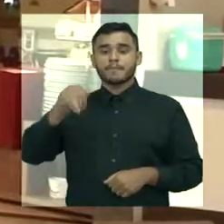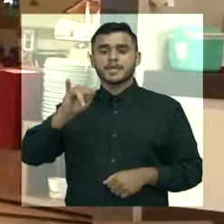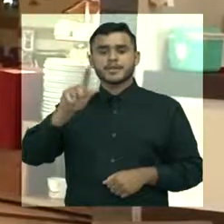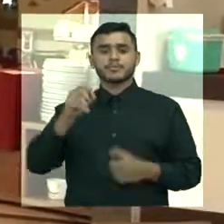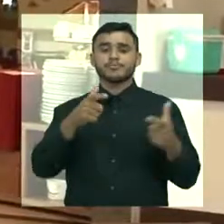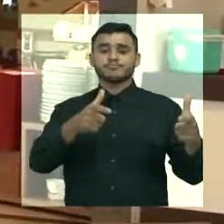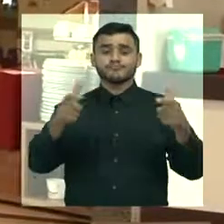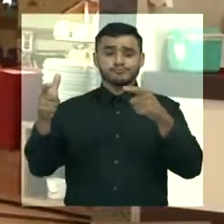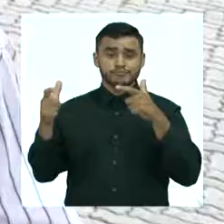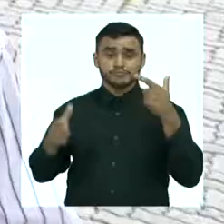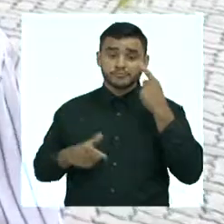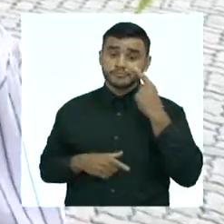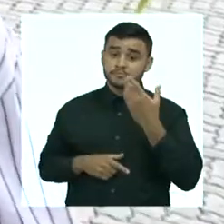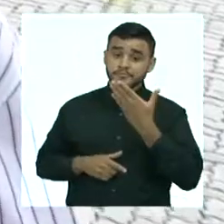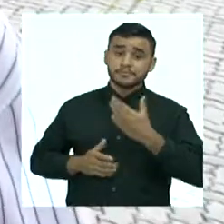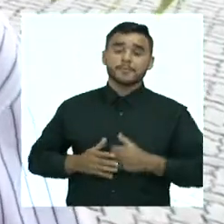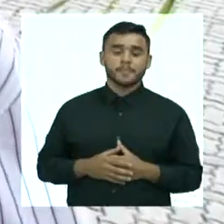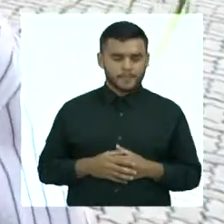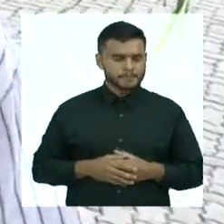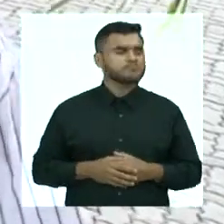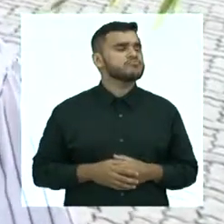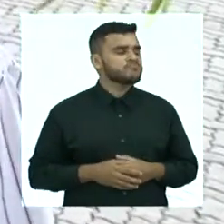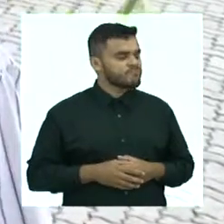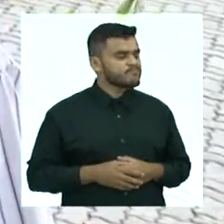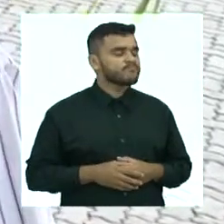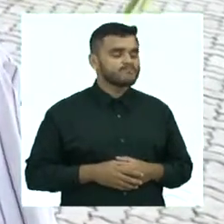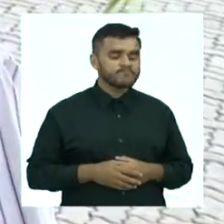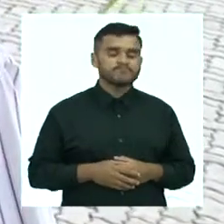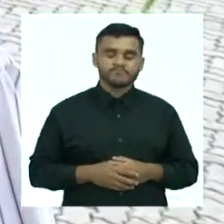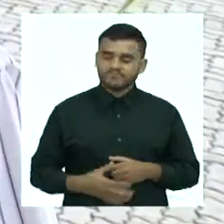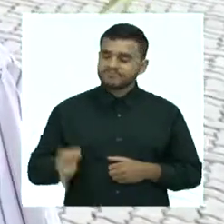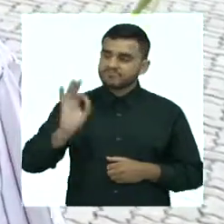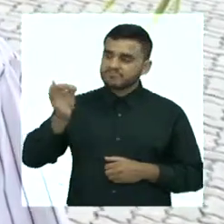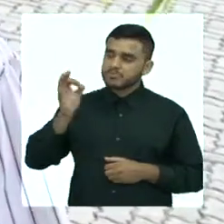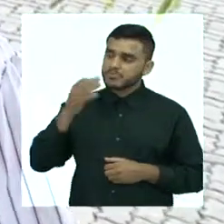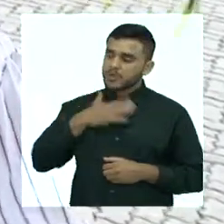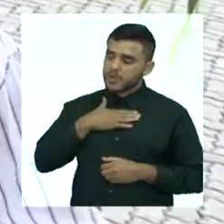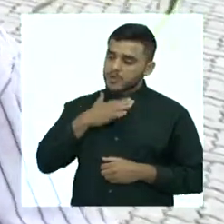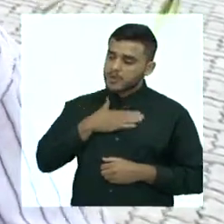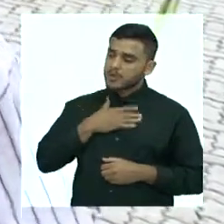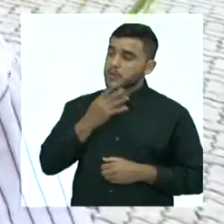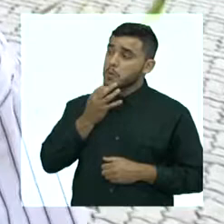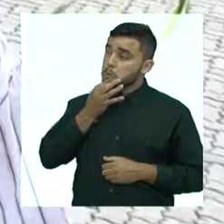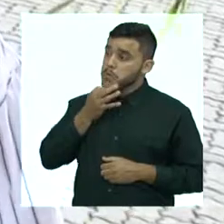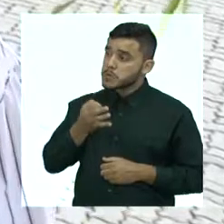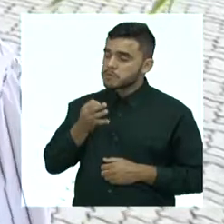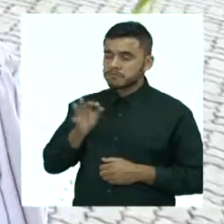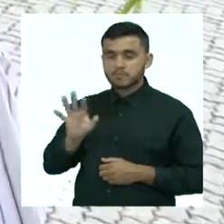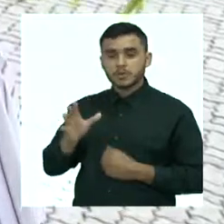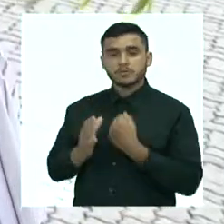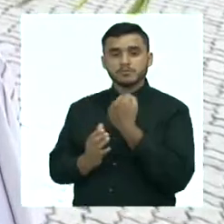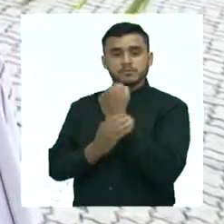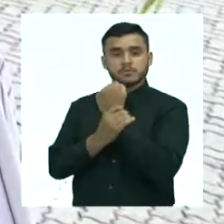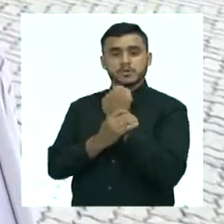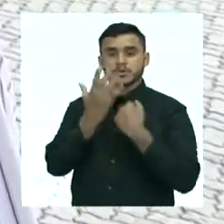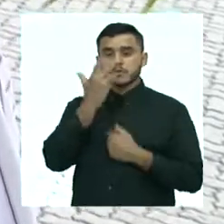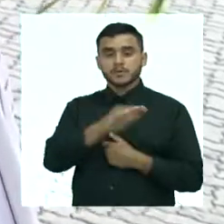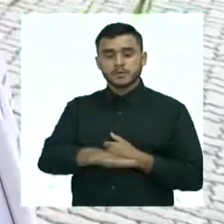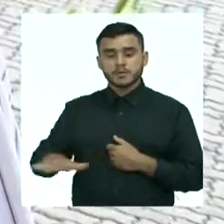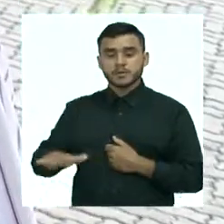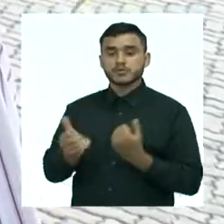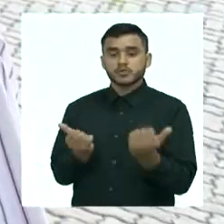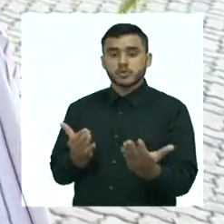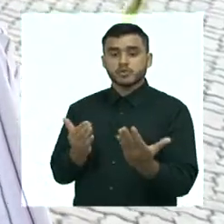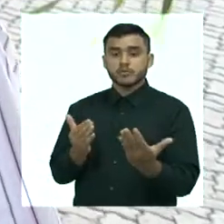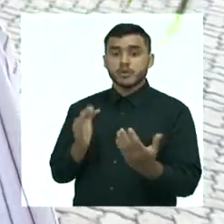outros estabelecimentos do tipo. Quando a gente protege a criança e o adolescente, nós estamos preparando o futuro do